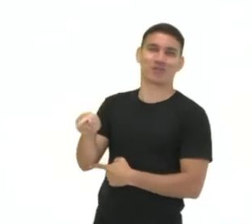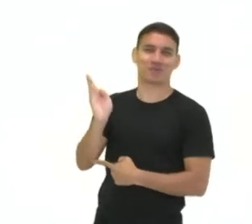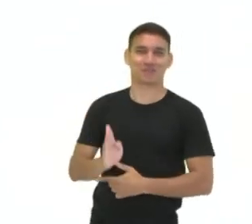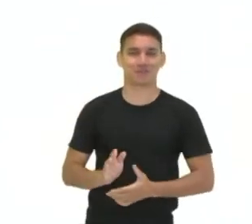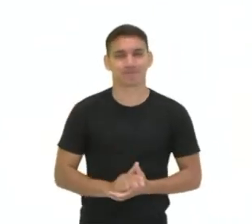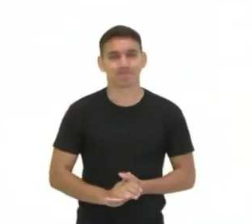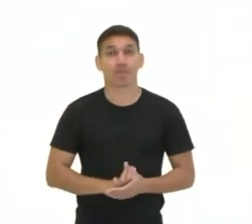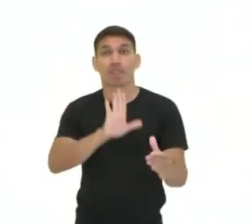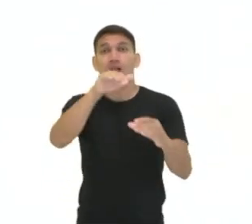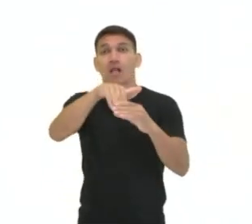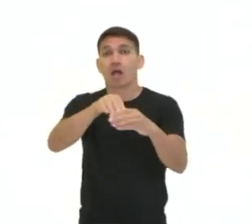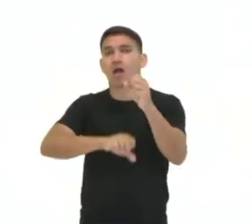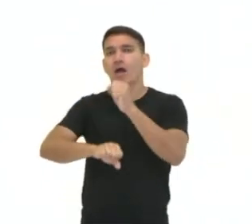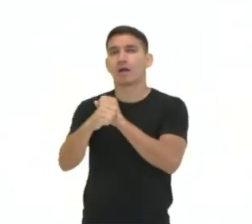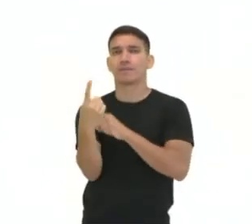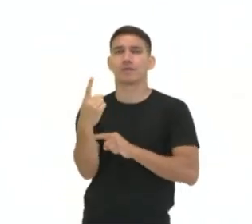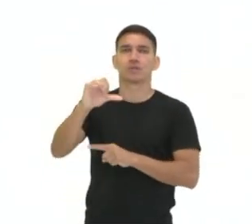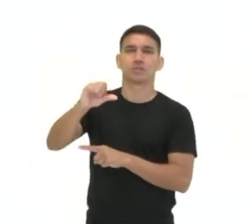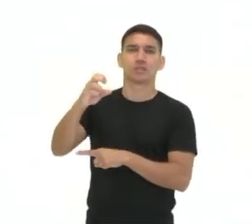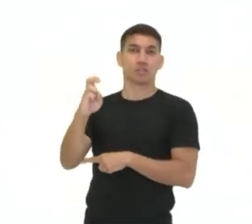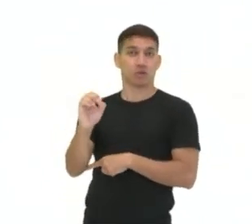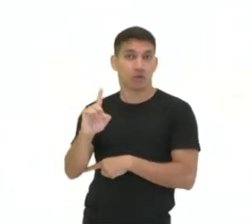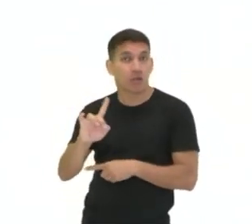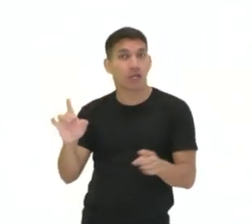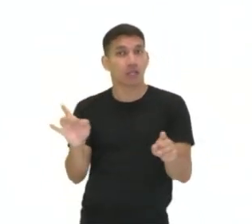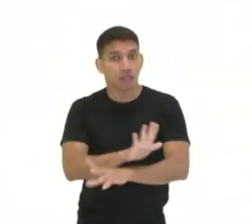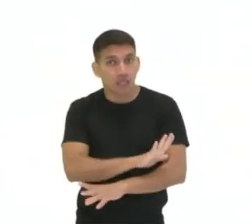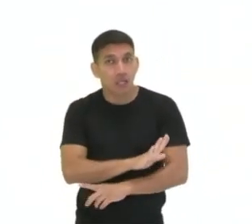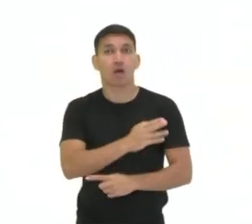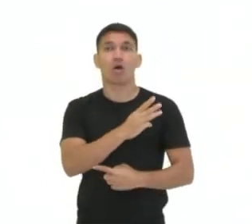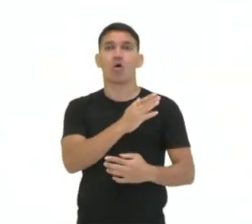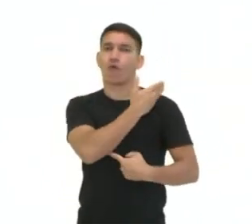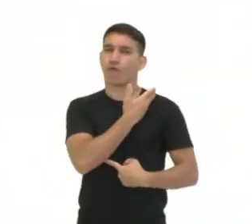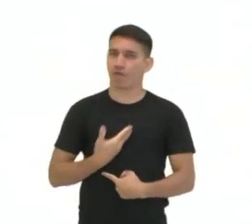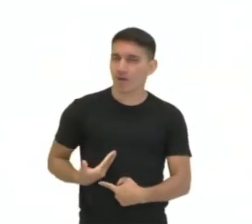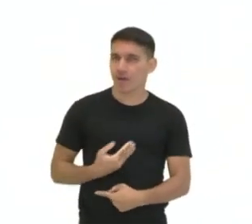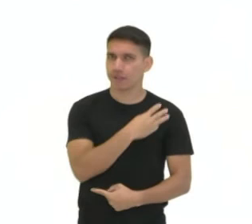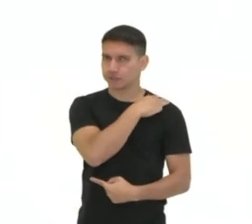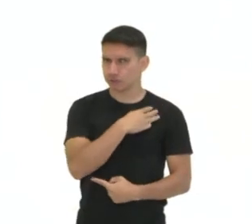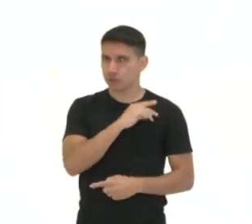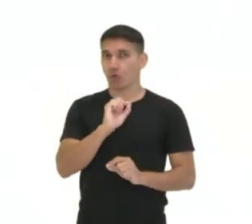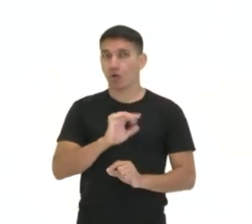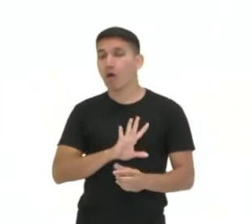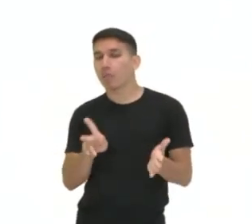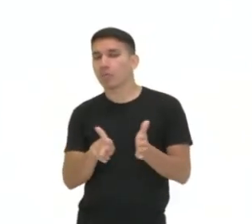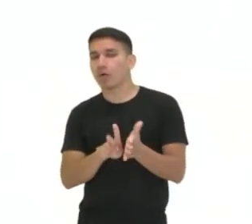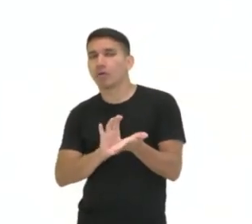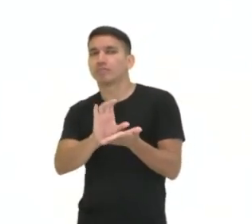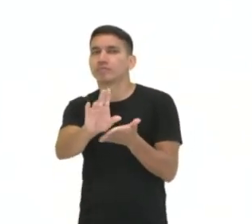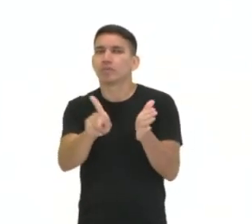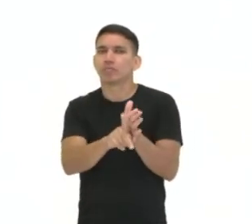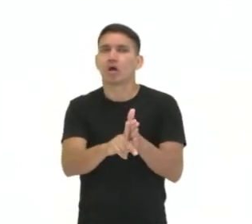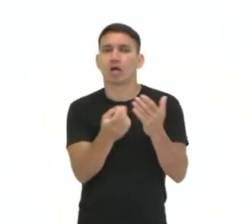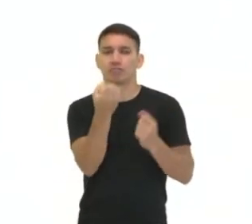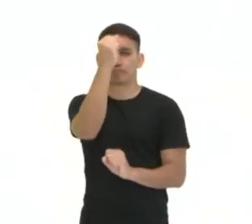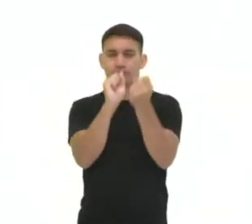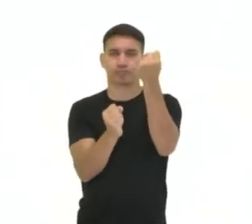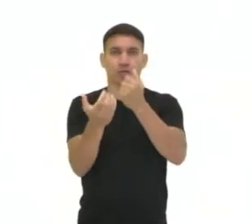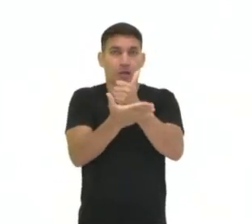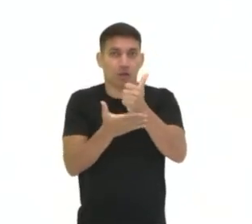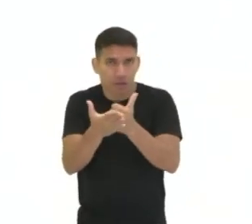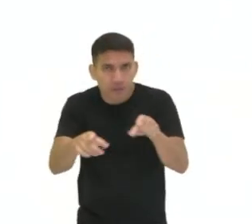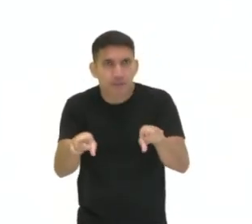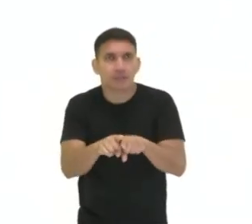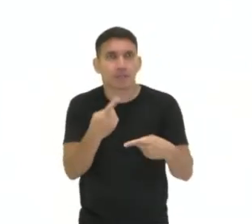as eleições de 1950, então, terminando o governo Dutra, como ficou? Bom, defendendo os investimentos na indústria de base e a ampliação das leis trabalhistas,